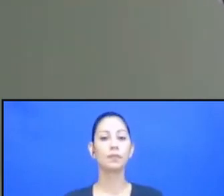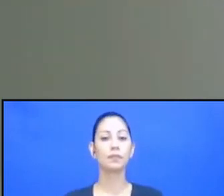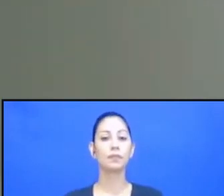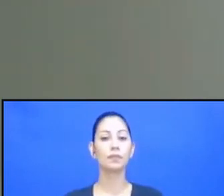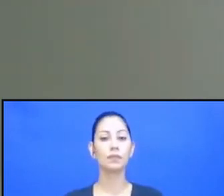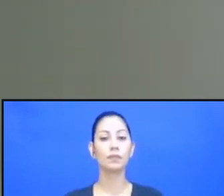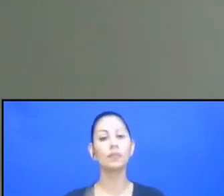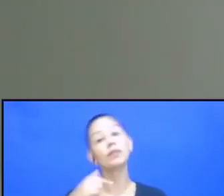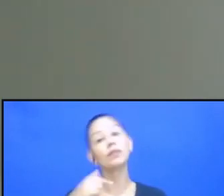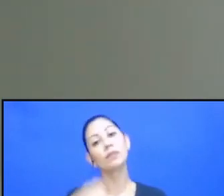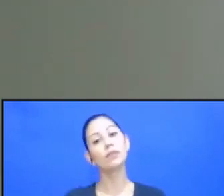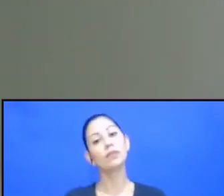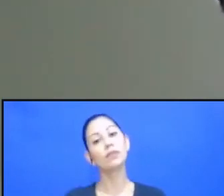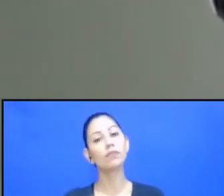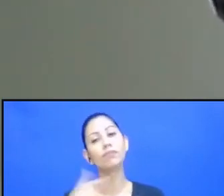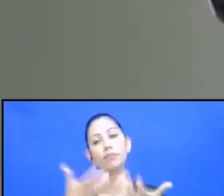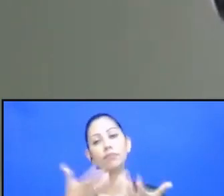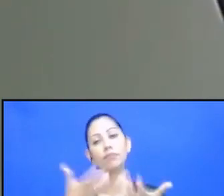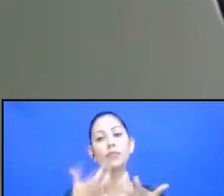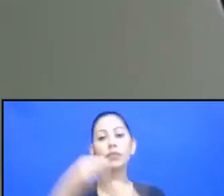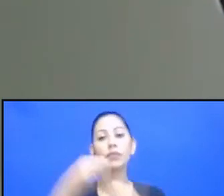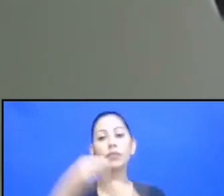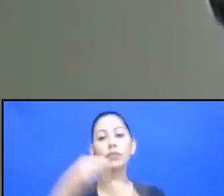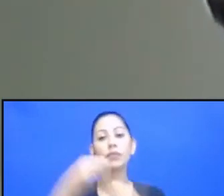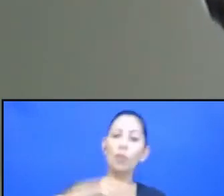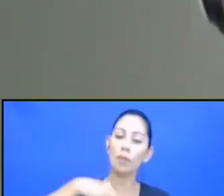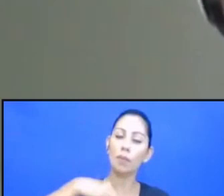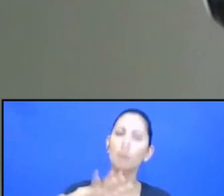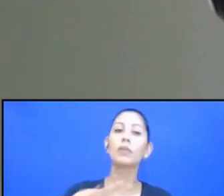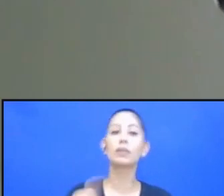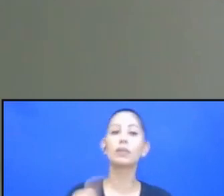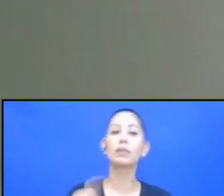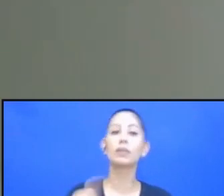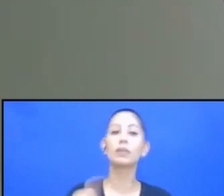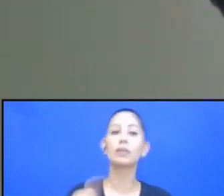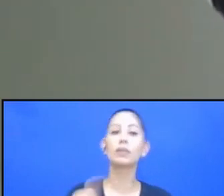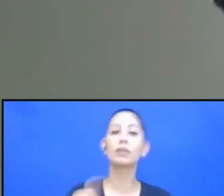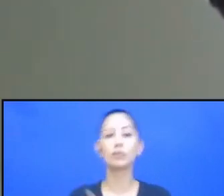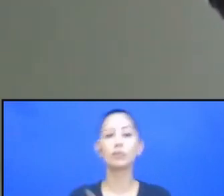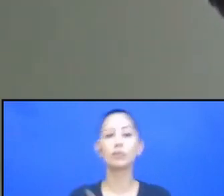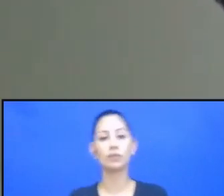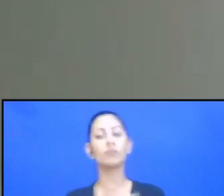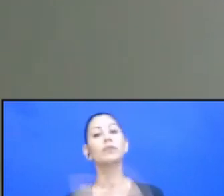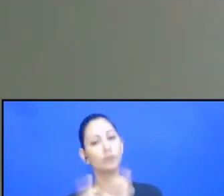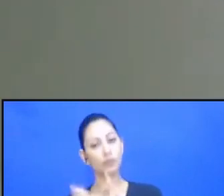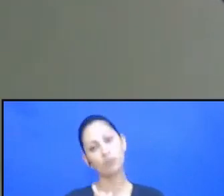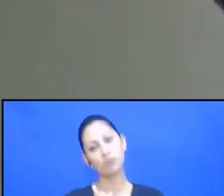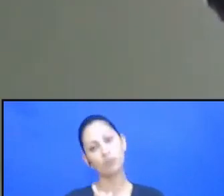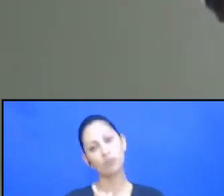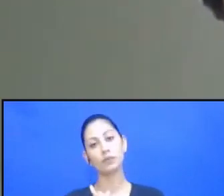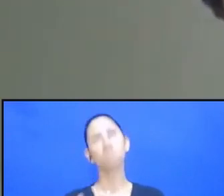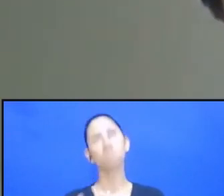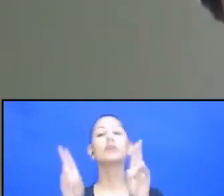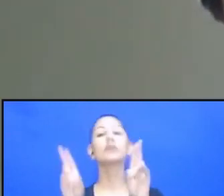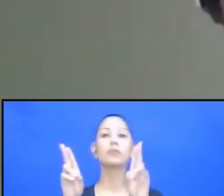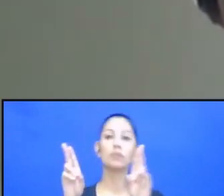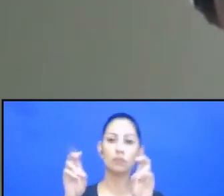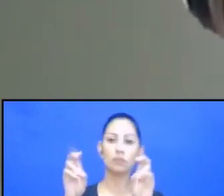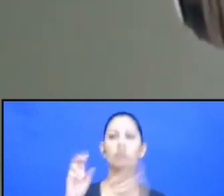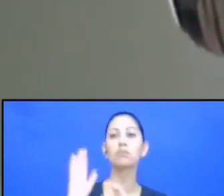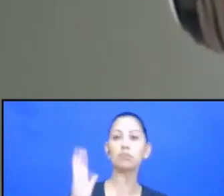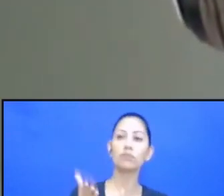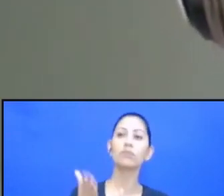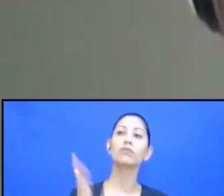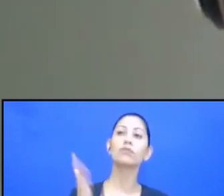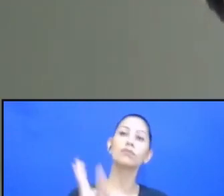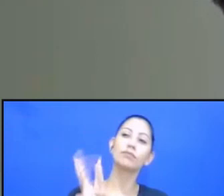inquietações de alguém mais idoso que já aprendeu muitas coisas, mas nunca tinha vivido um período igual